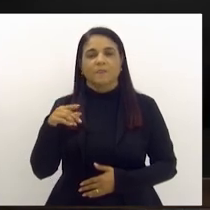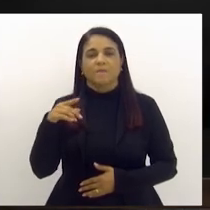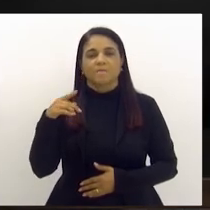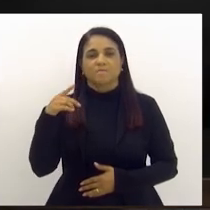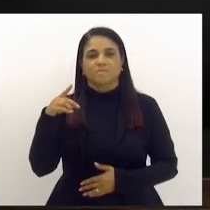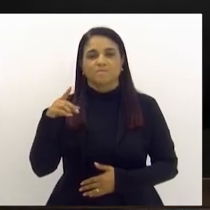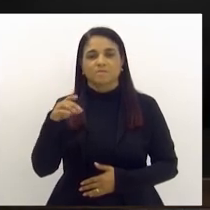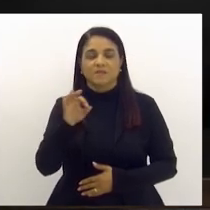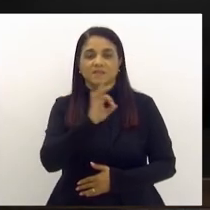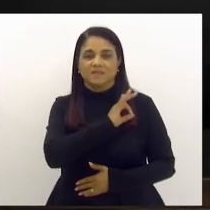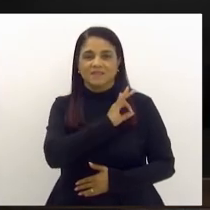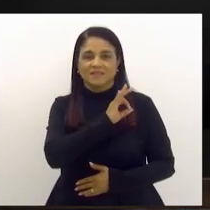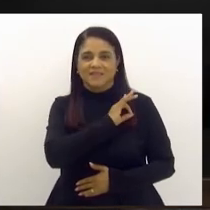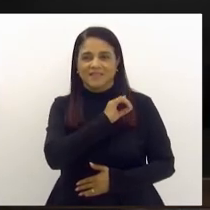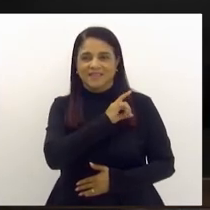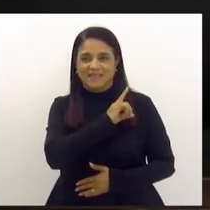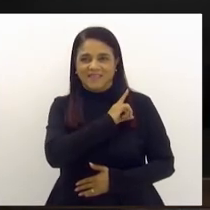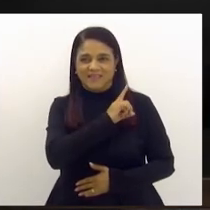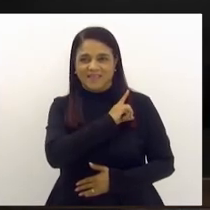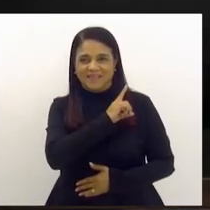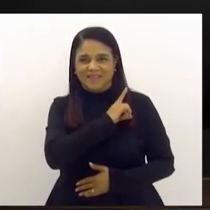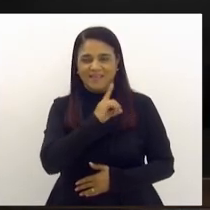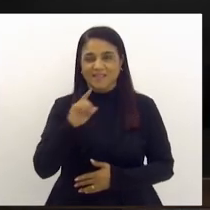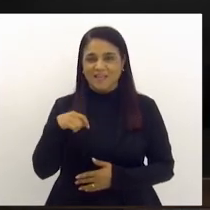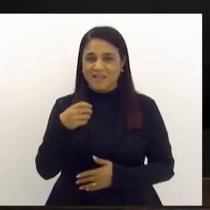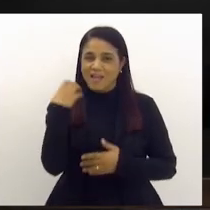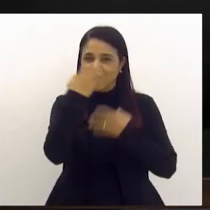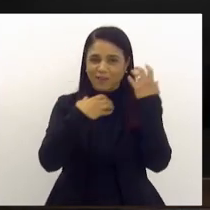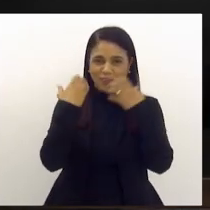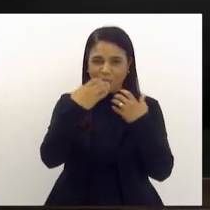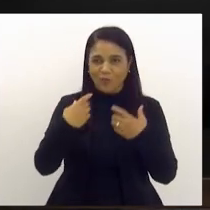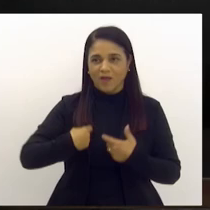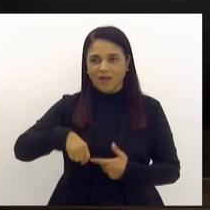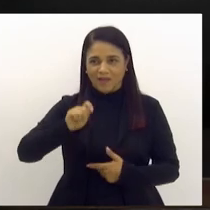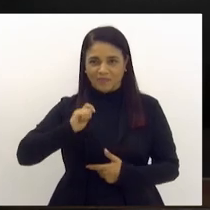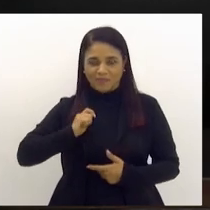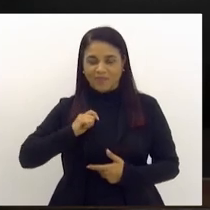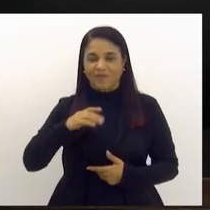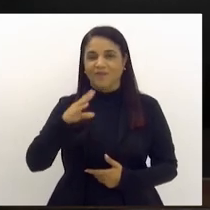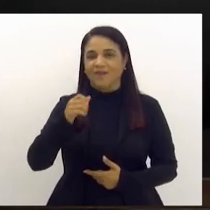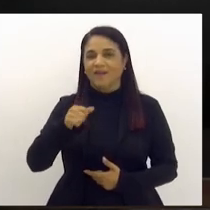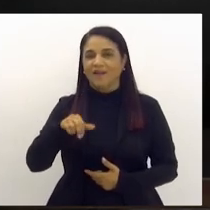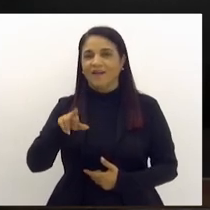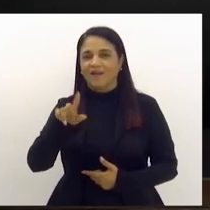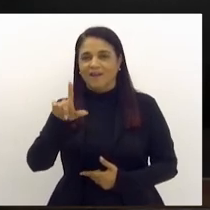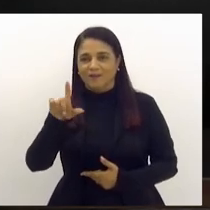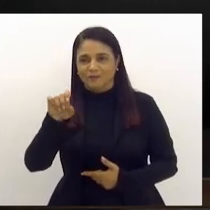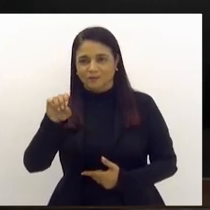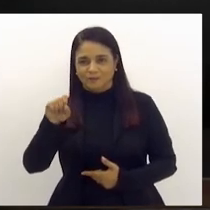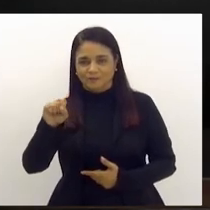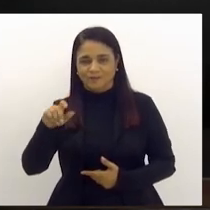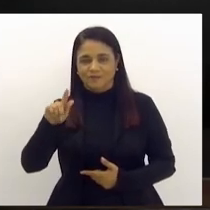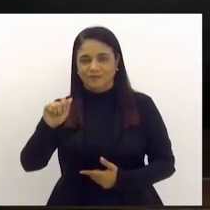deputado delegado, cantor, ator, Carlos Augusto,